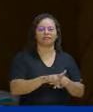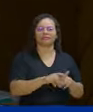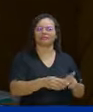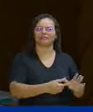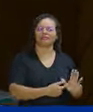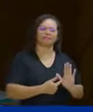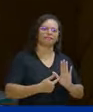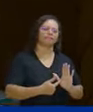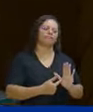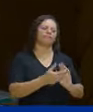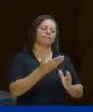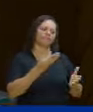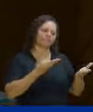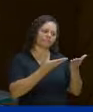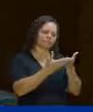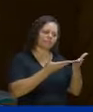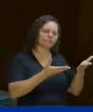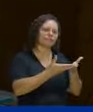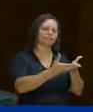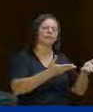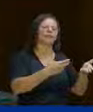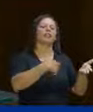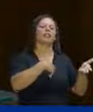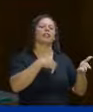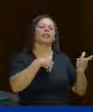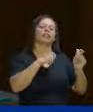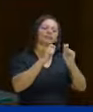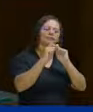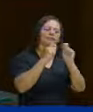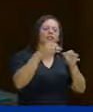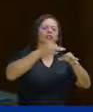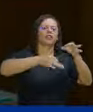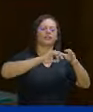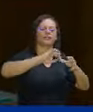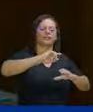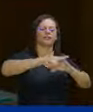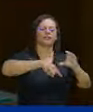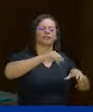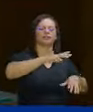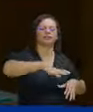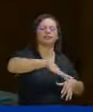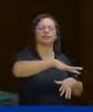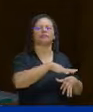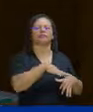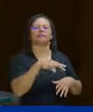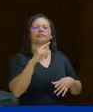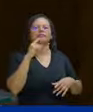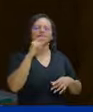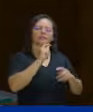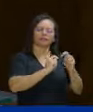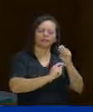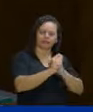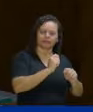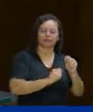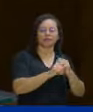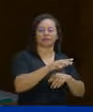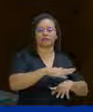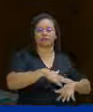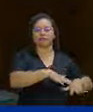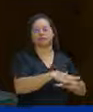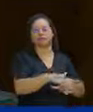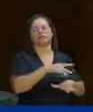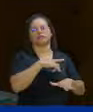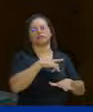de consultoria e assessoria jurídica em esfera administrativa e judicial eleitoral, dentro do